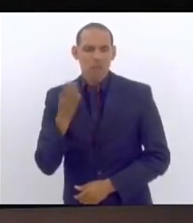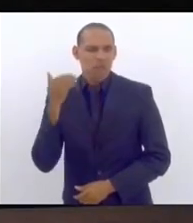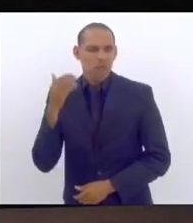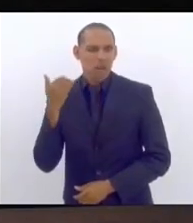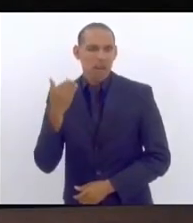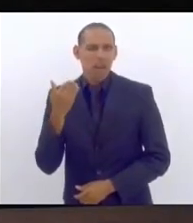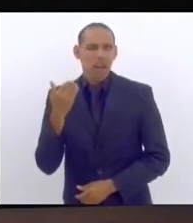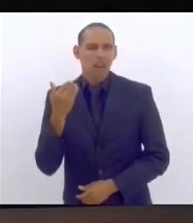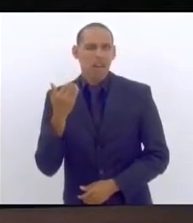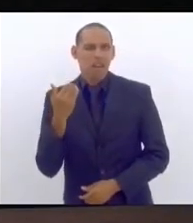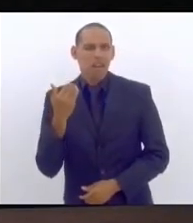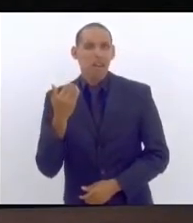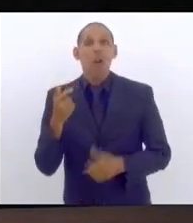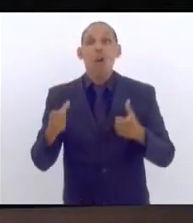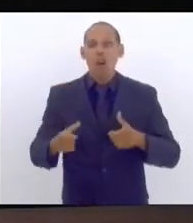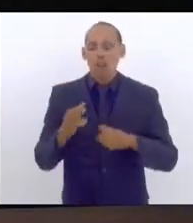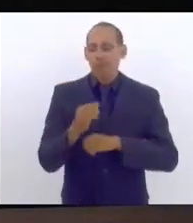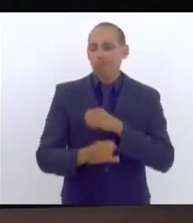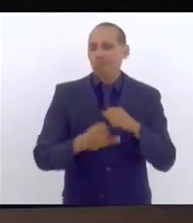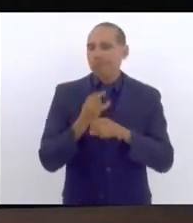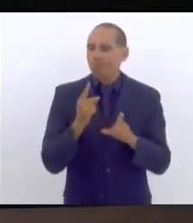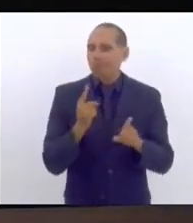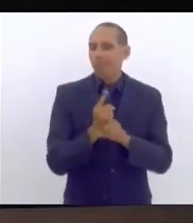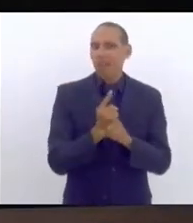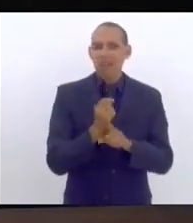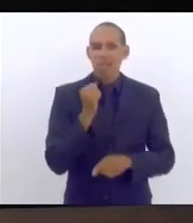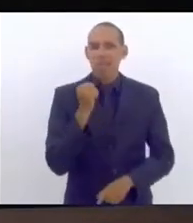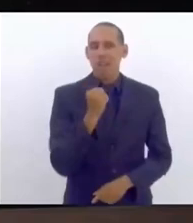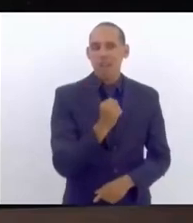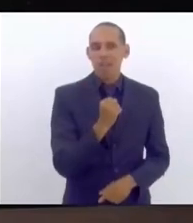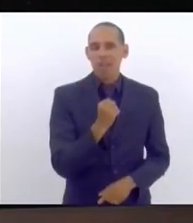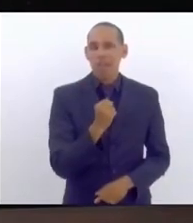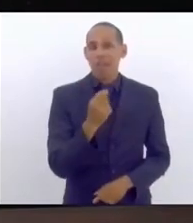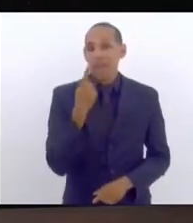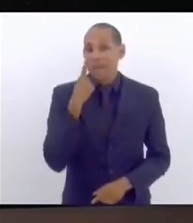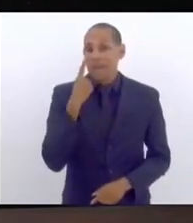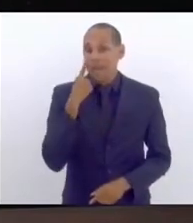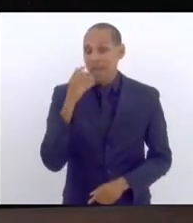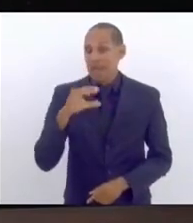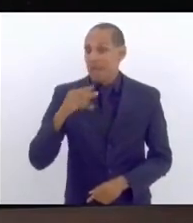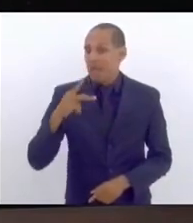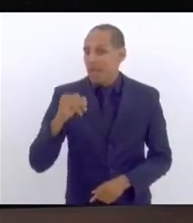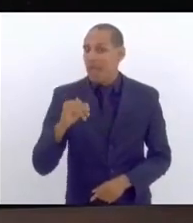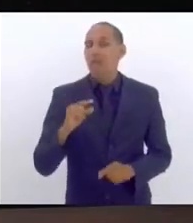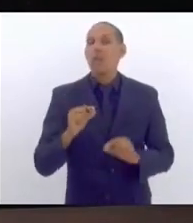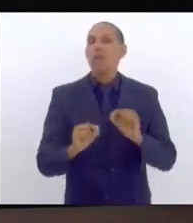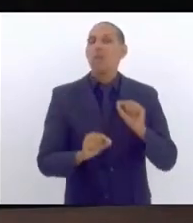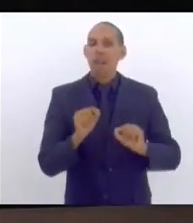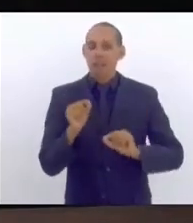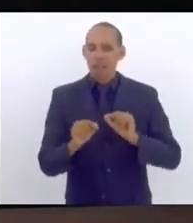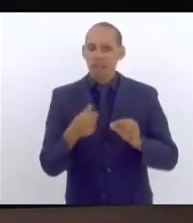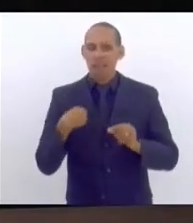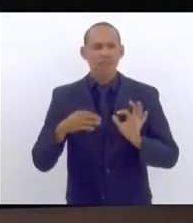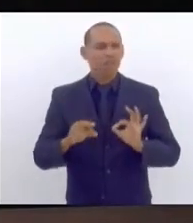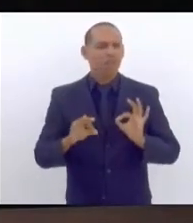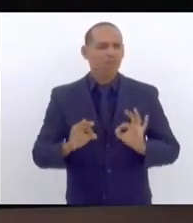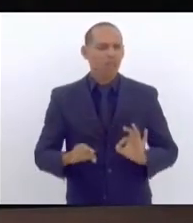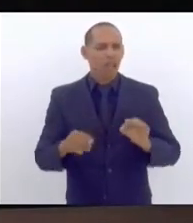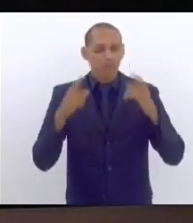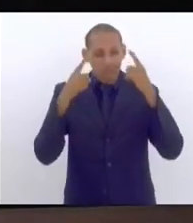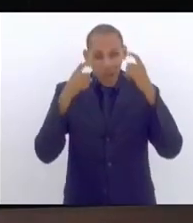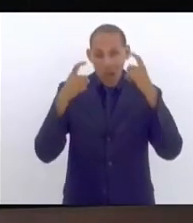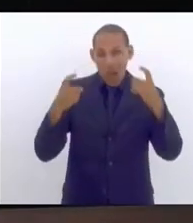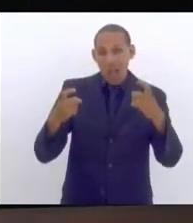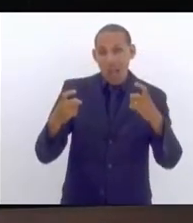ela conheceu na internet. Então, daí a minha preocupação na instalação da CPI, porque tenho convicção que essa